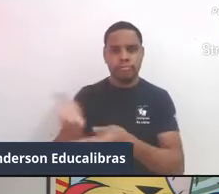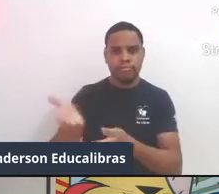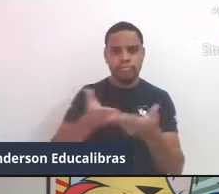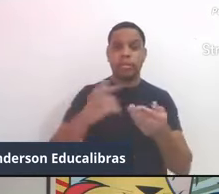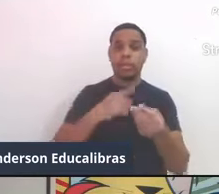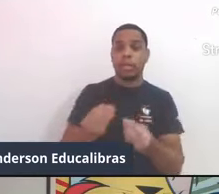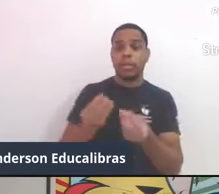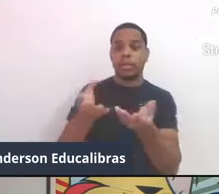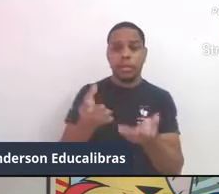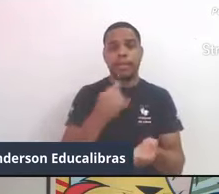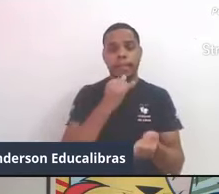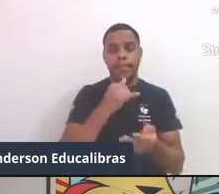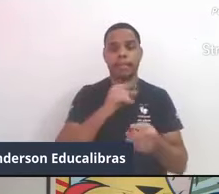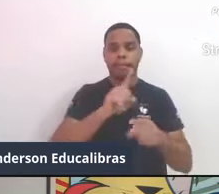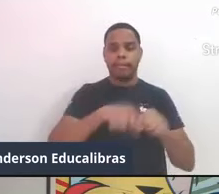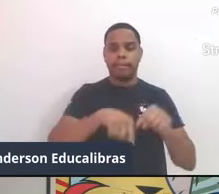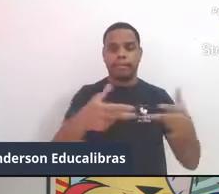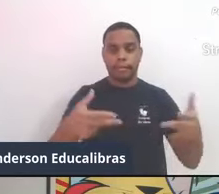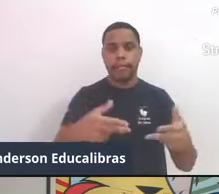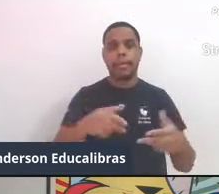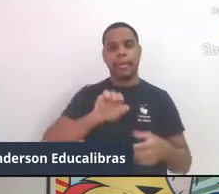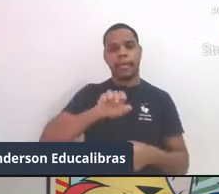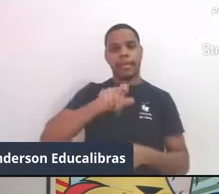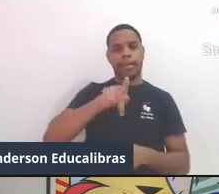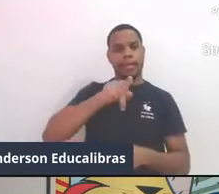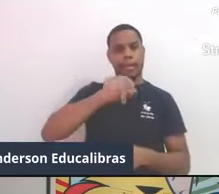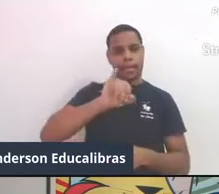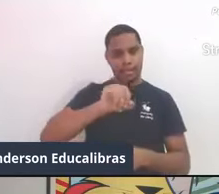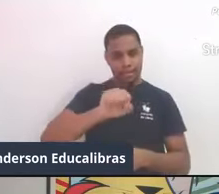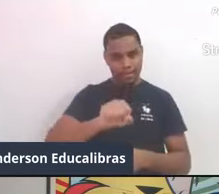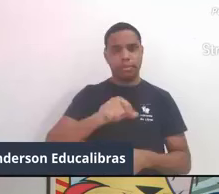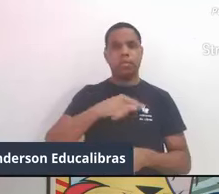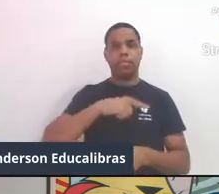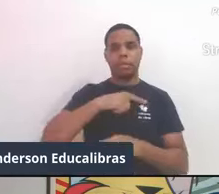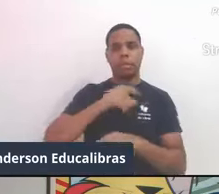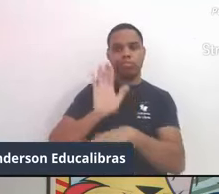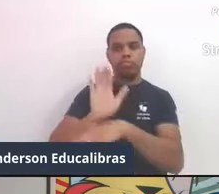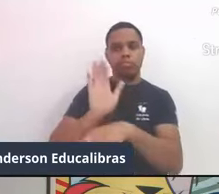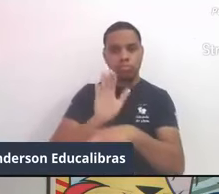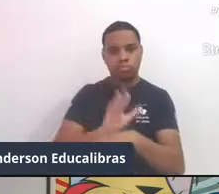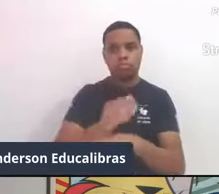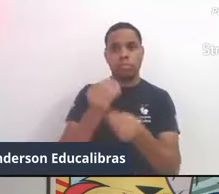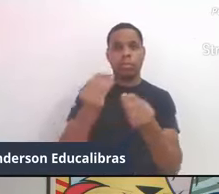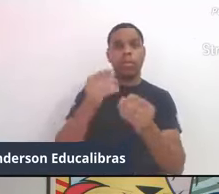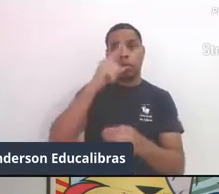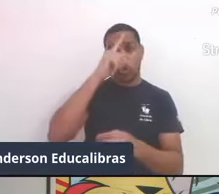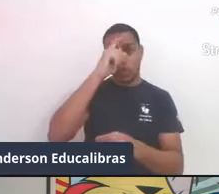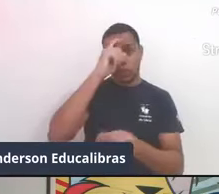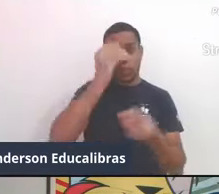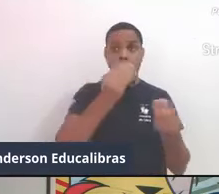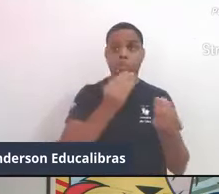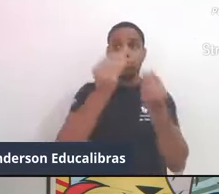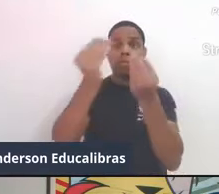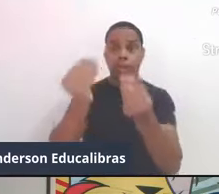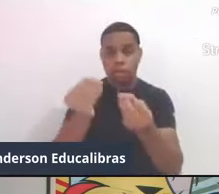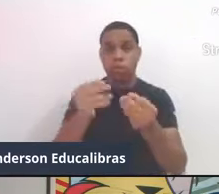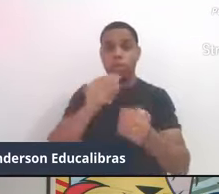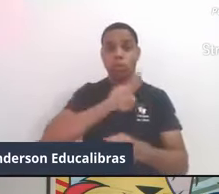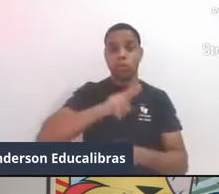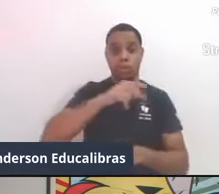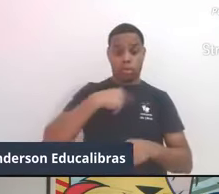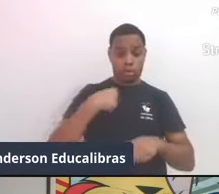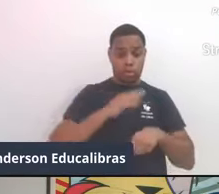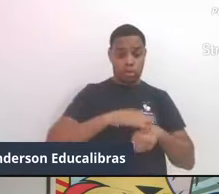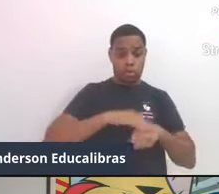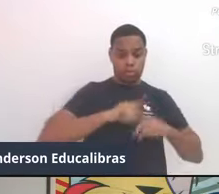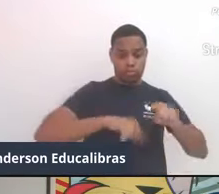de equipamentos de proteção individual para hospitais, usando material nosso